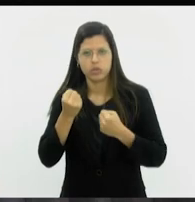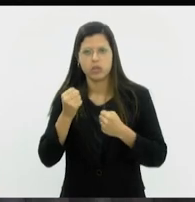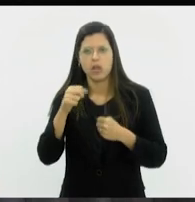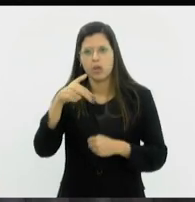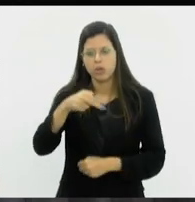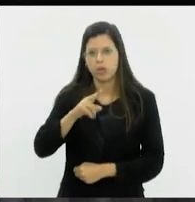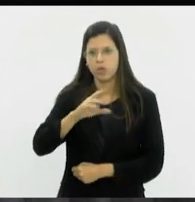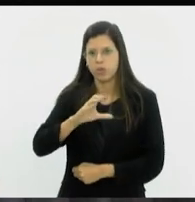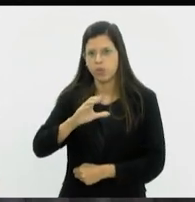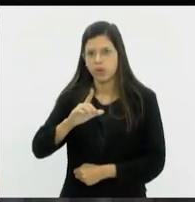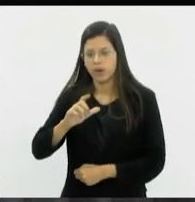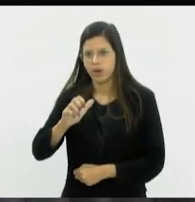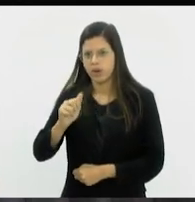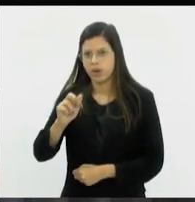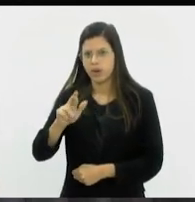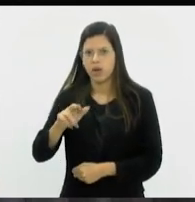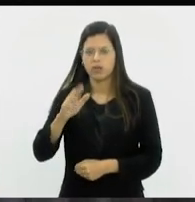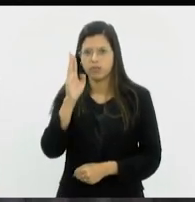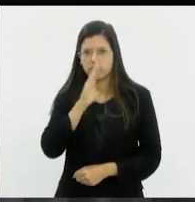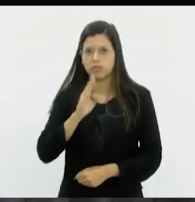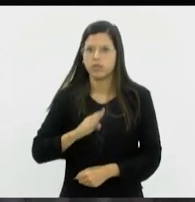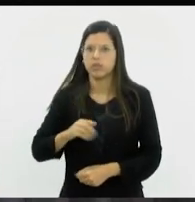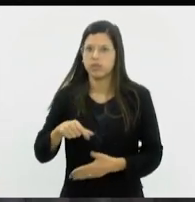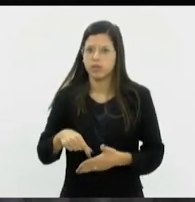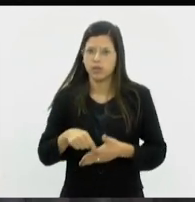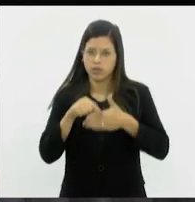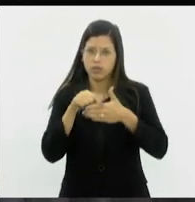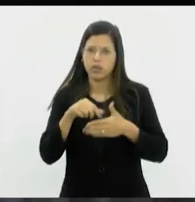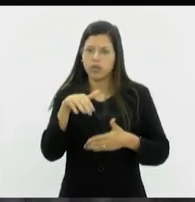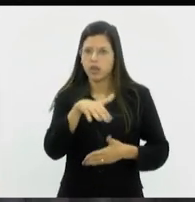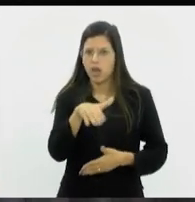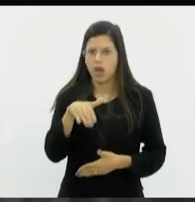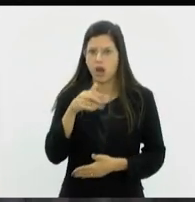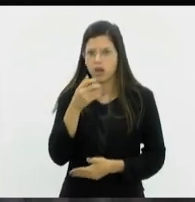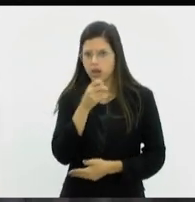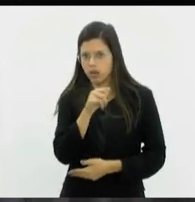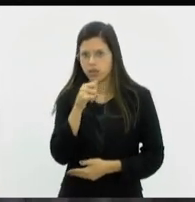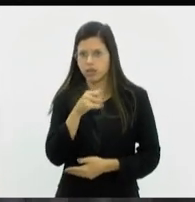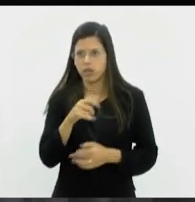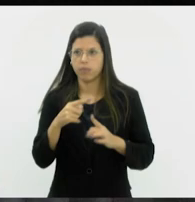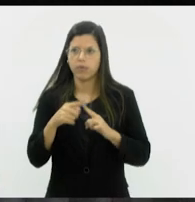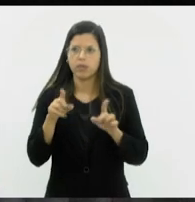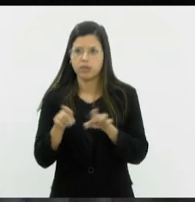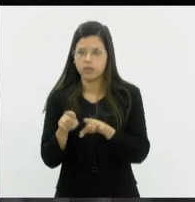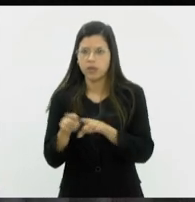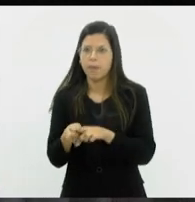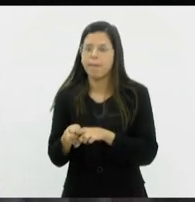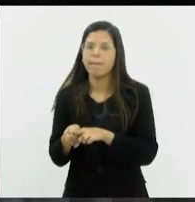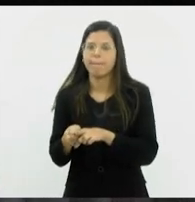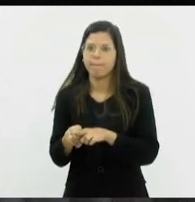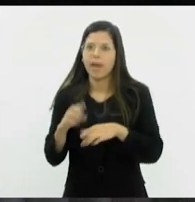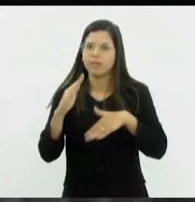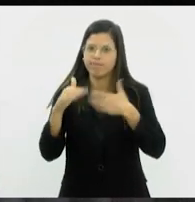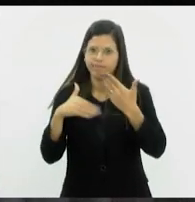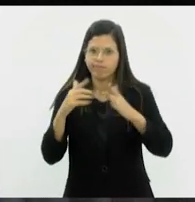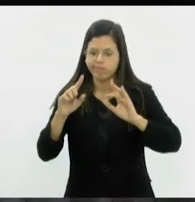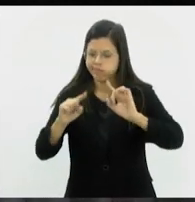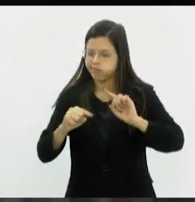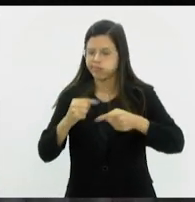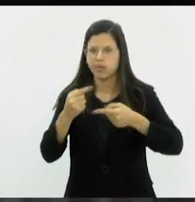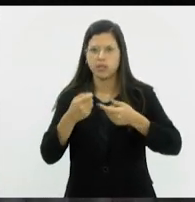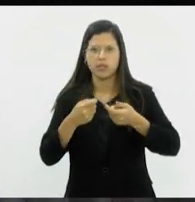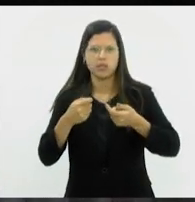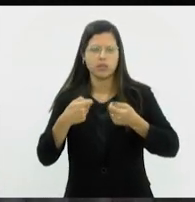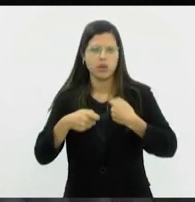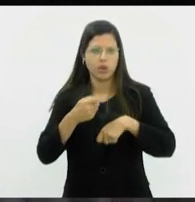apenas como líder no setor energético, mas também como uma catalisadora de desenvolvimento econômico e social, que